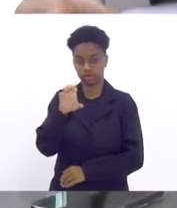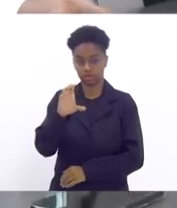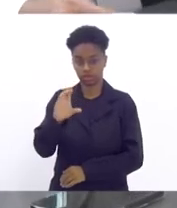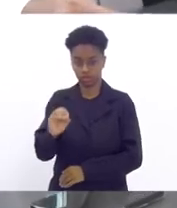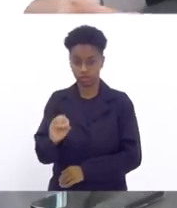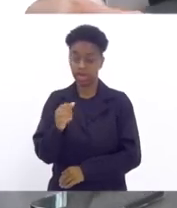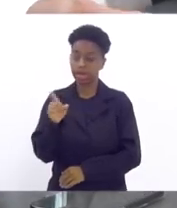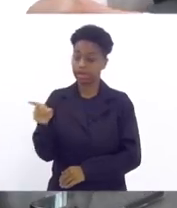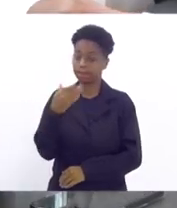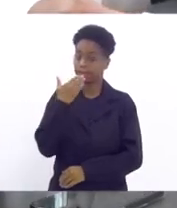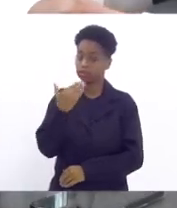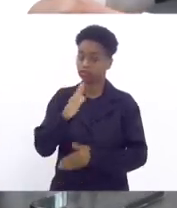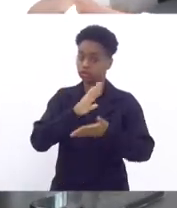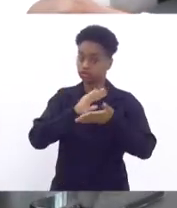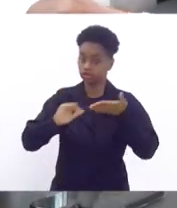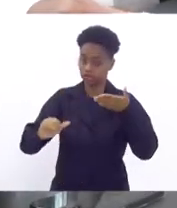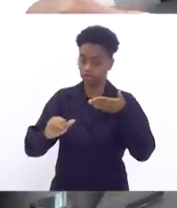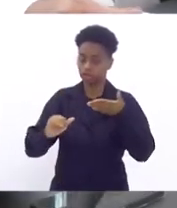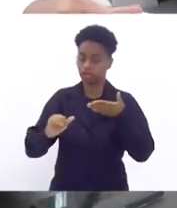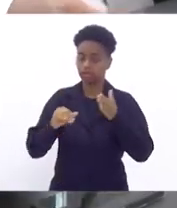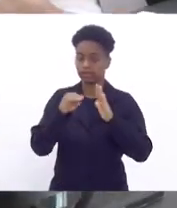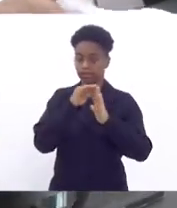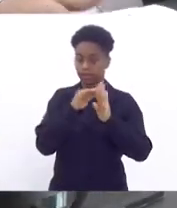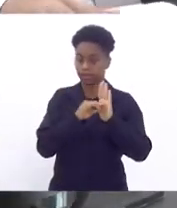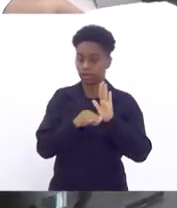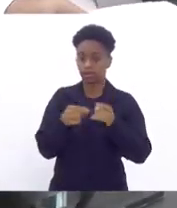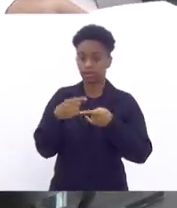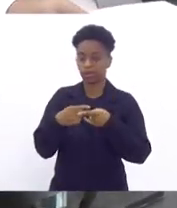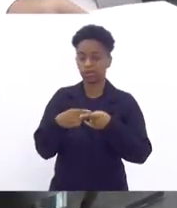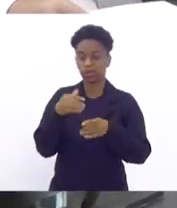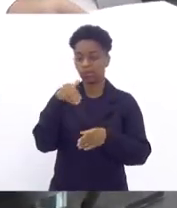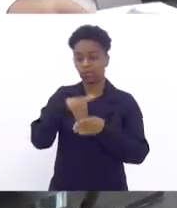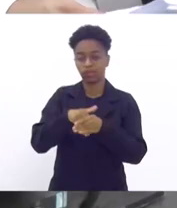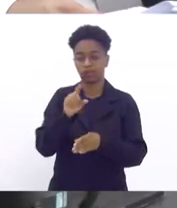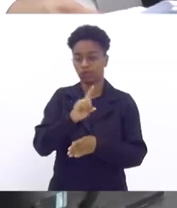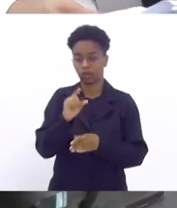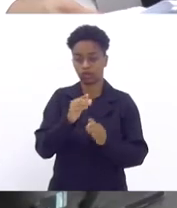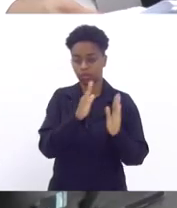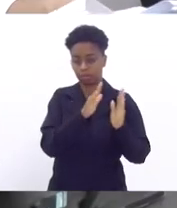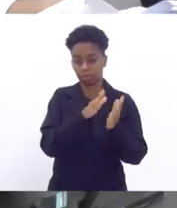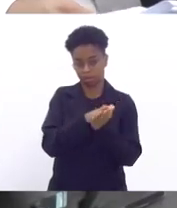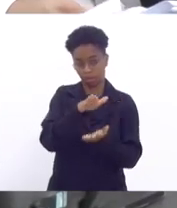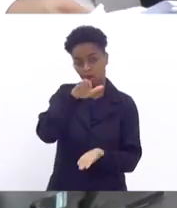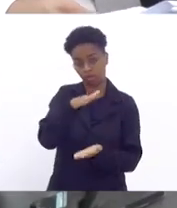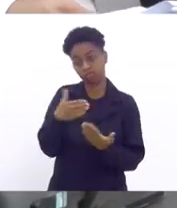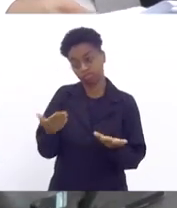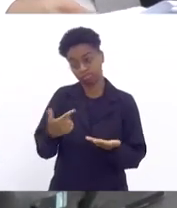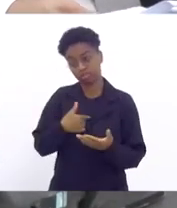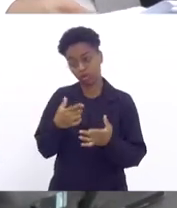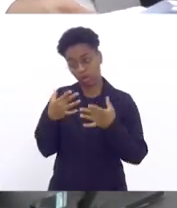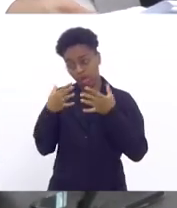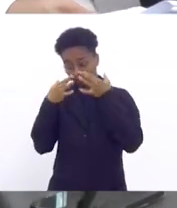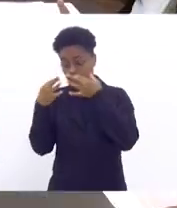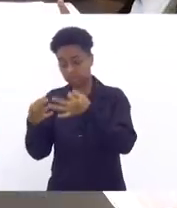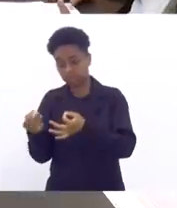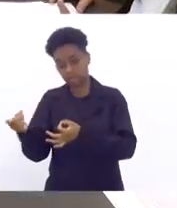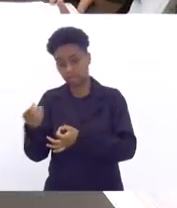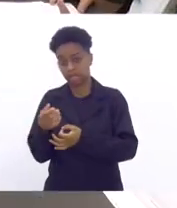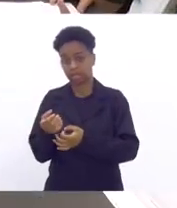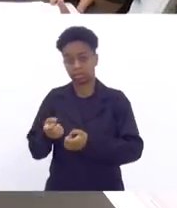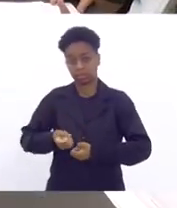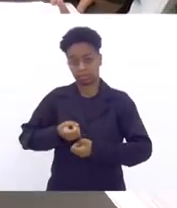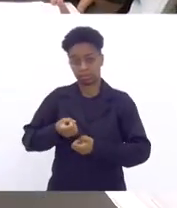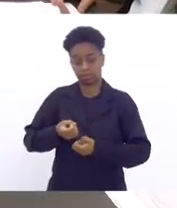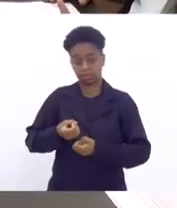pediu para retirar o projeto que não fosse de votação em bloco então atendendo aqui o requerimento Expresso do relator eu vou